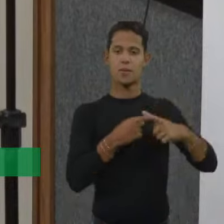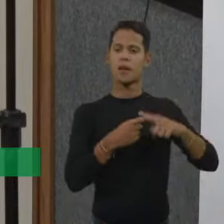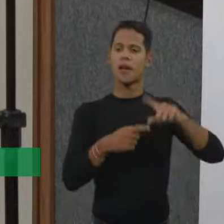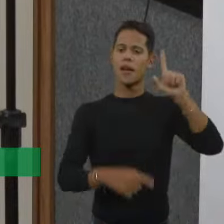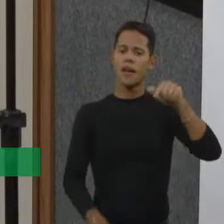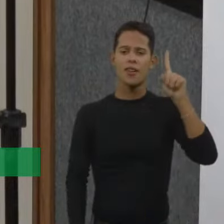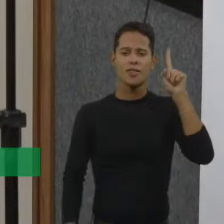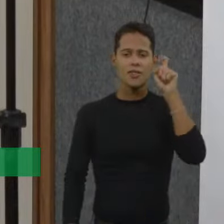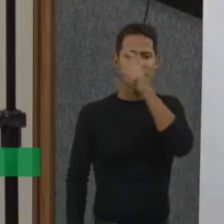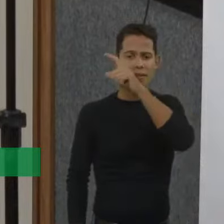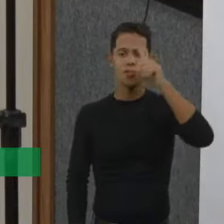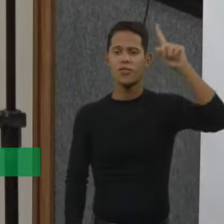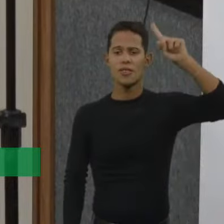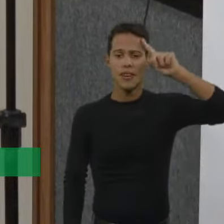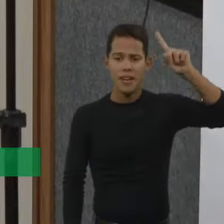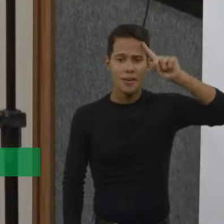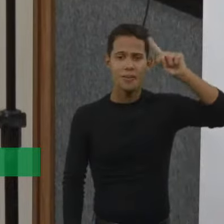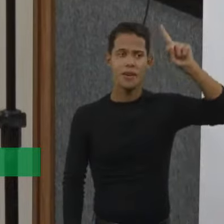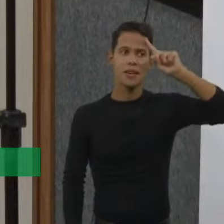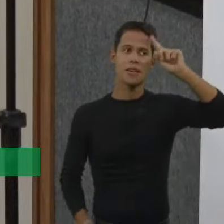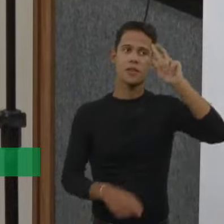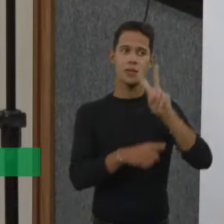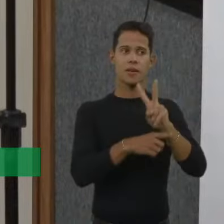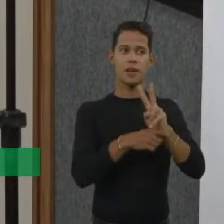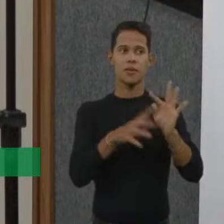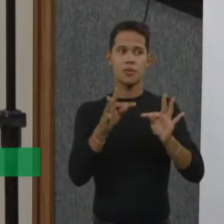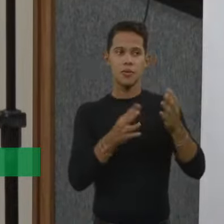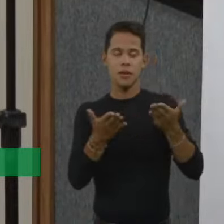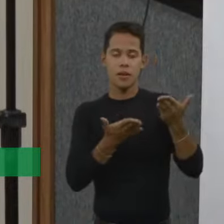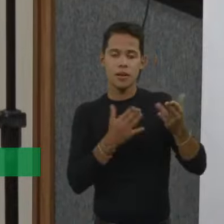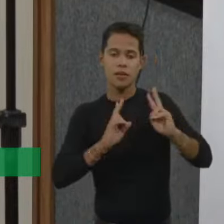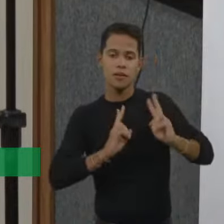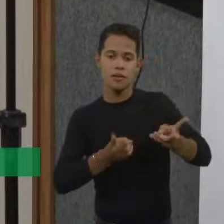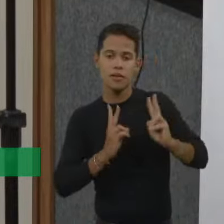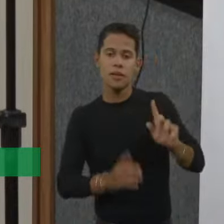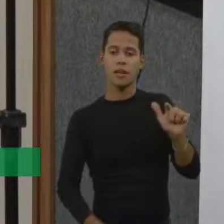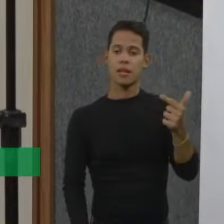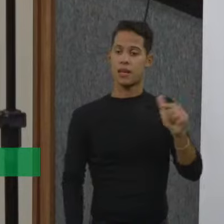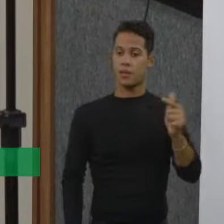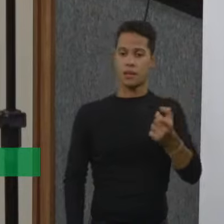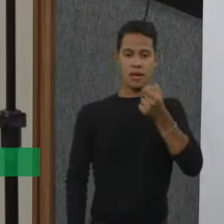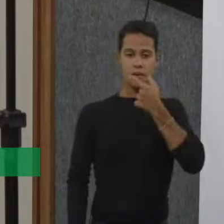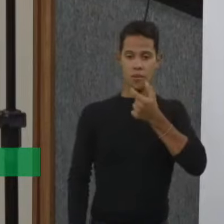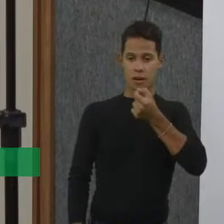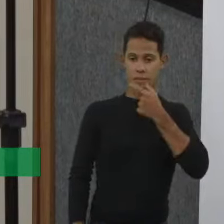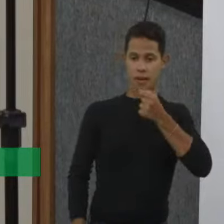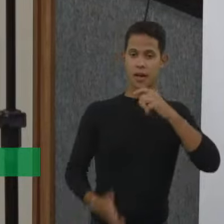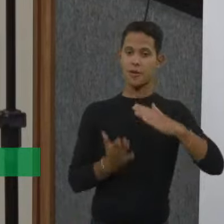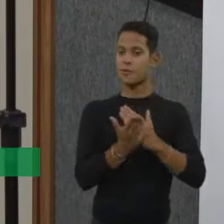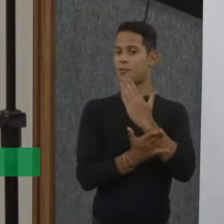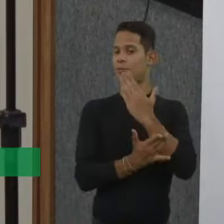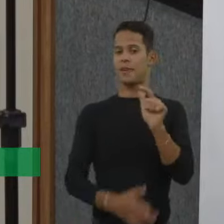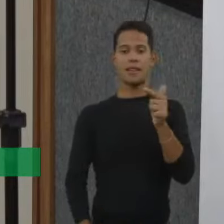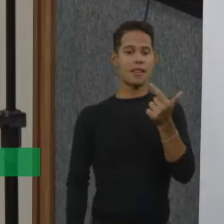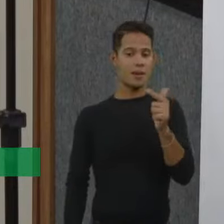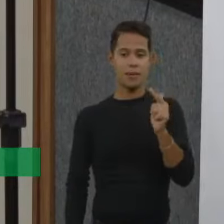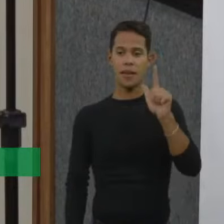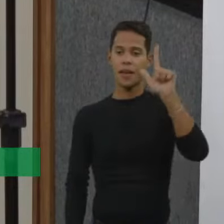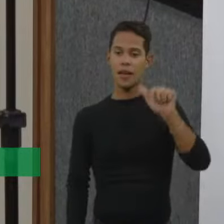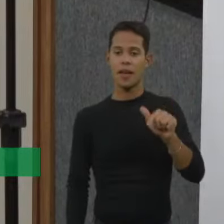um tratamento incessante, como é o da fibrose cística, que ainda não tem um remédio. O Trikafta está aprovado, que é um medicamento